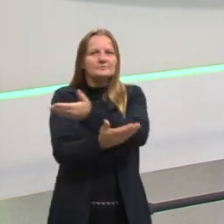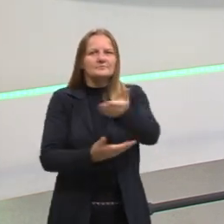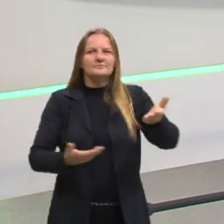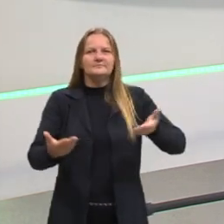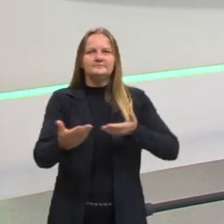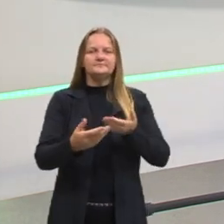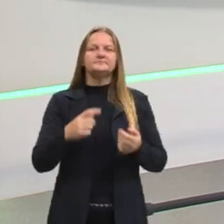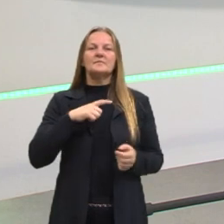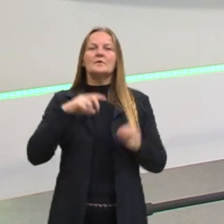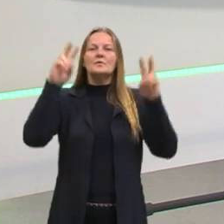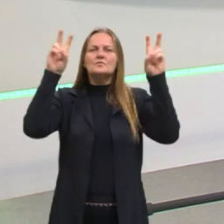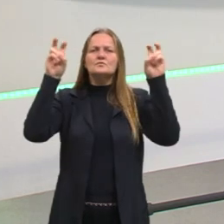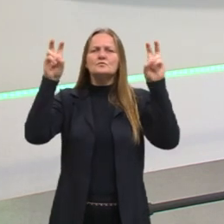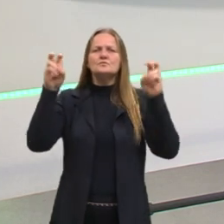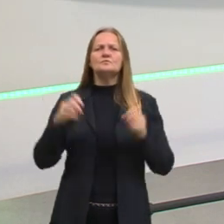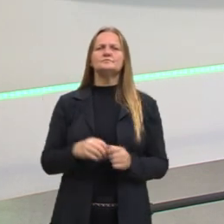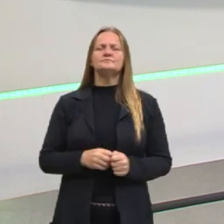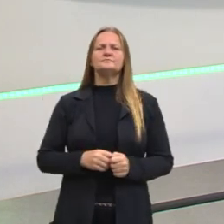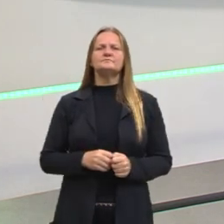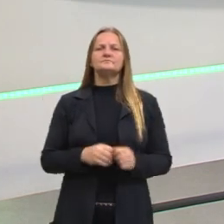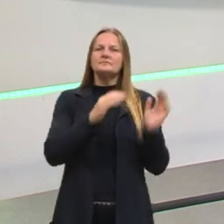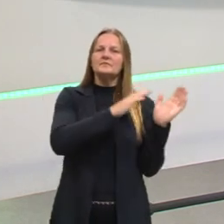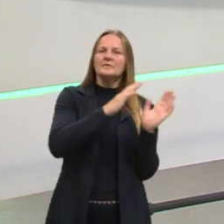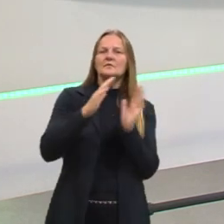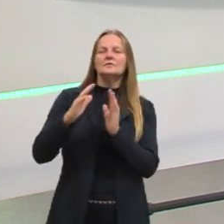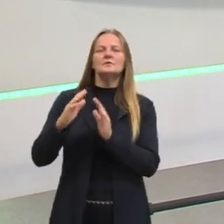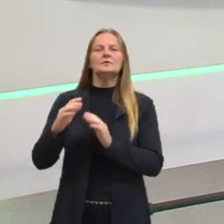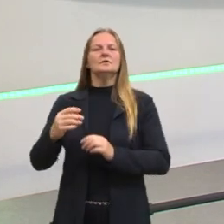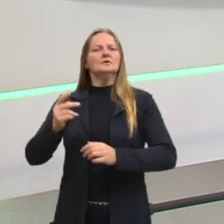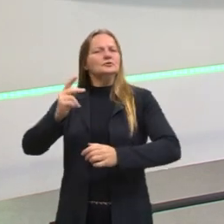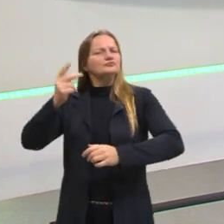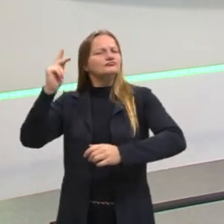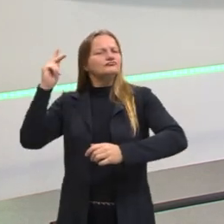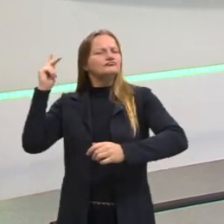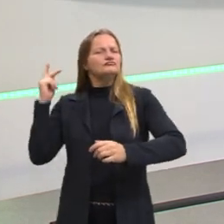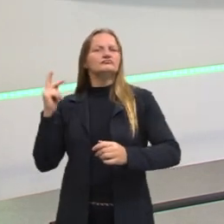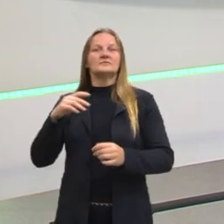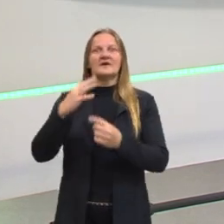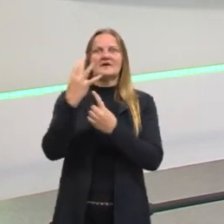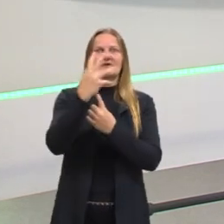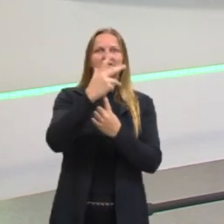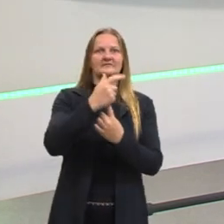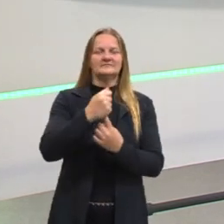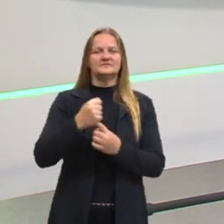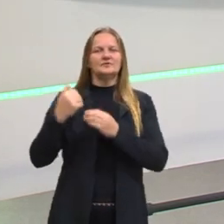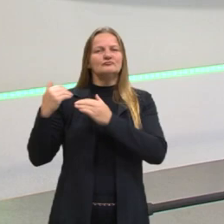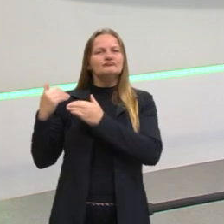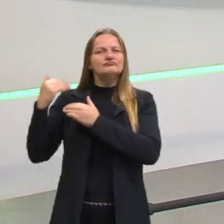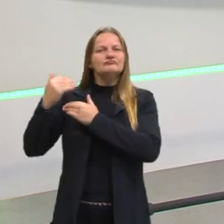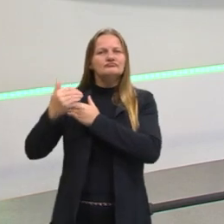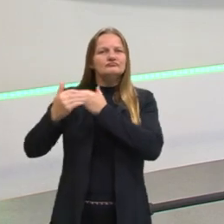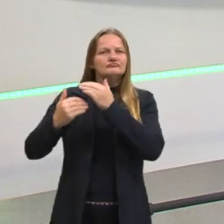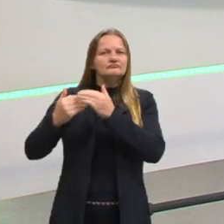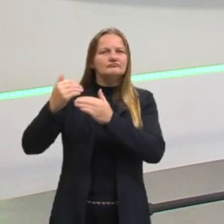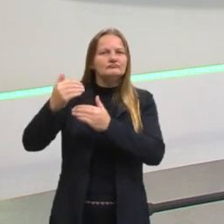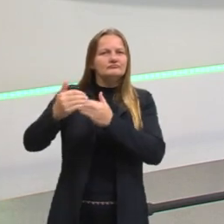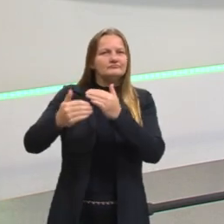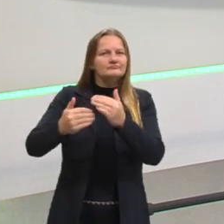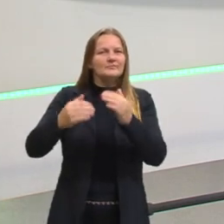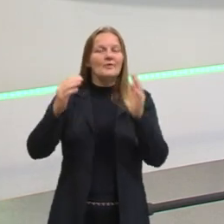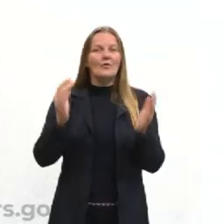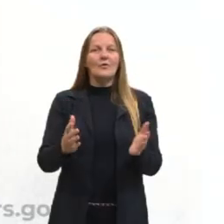sobre um período muito bacana da história da arte nós estamos seguindo aqui uma ordem cronológica e